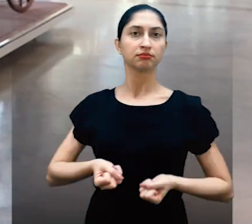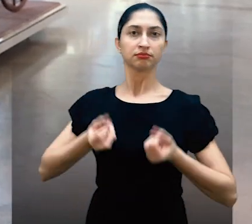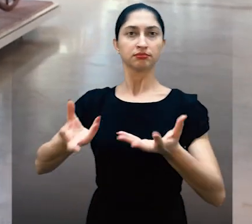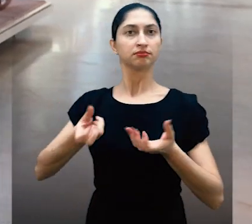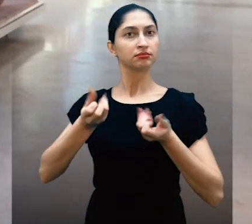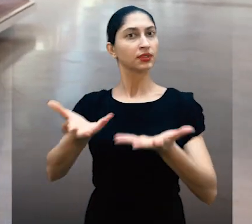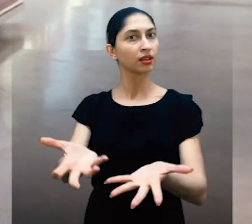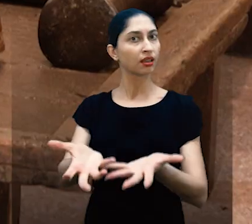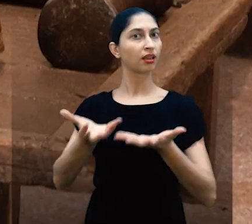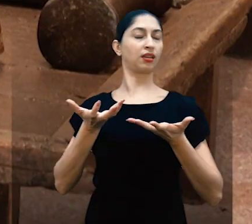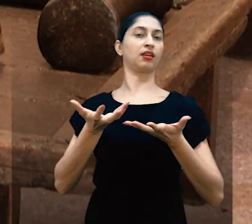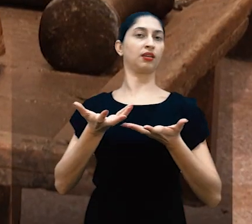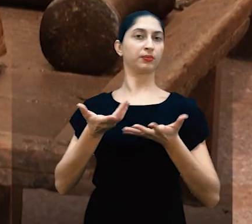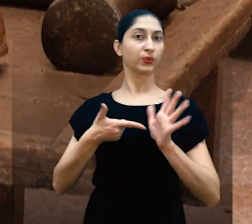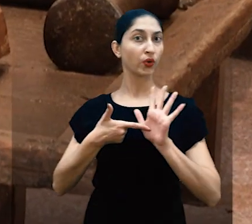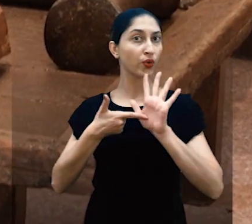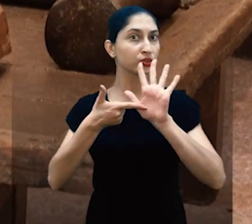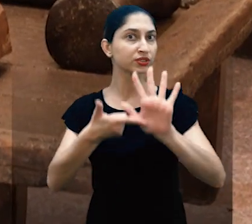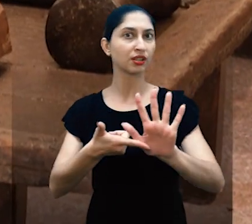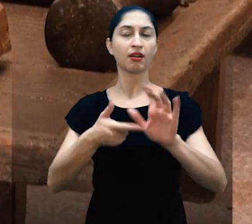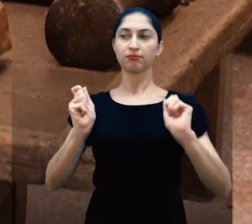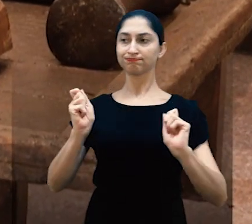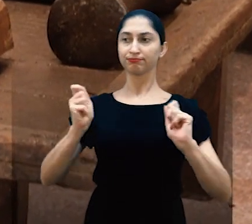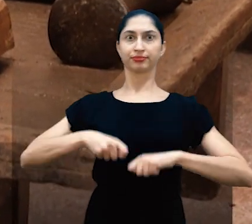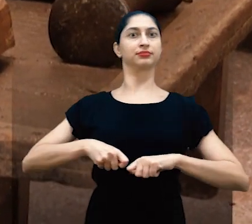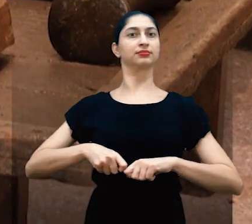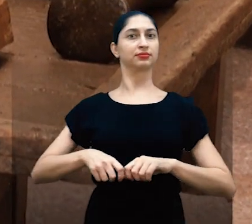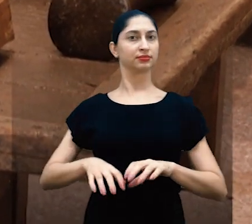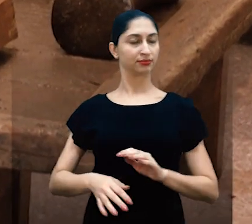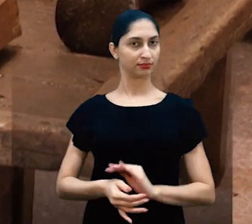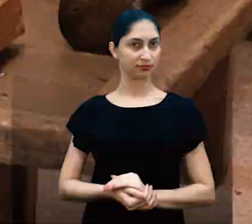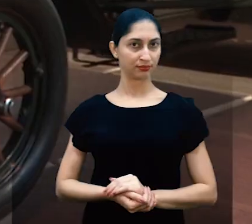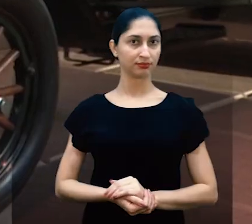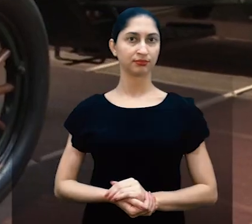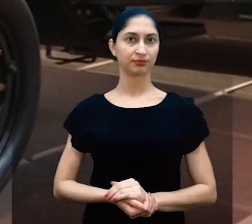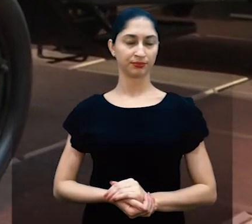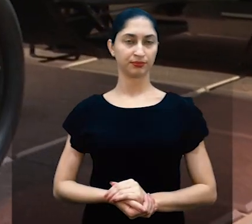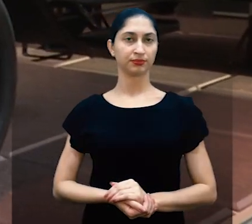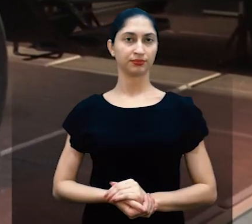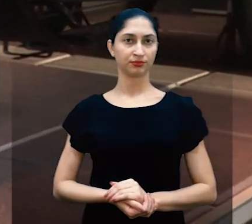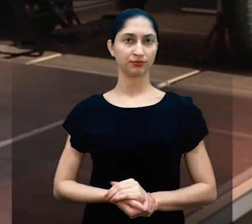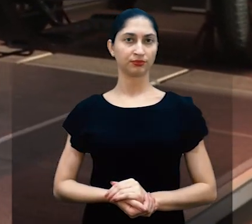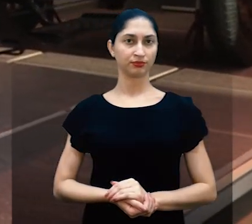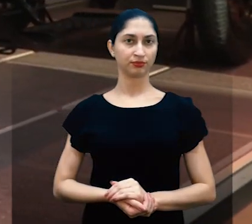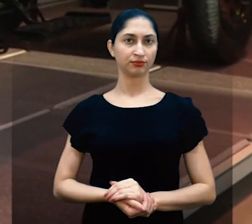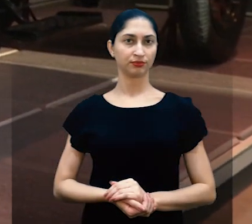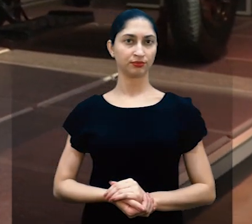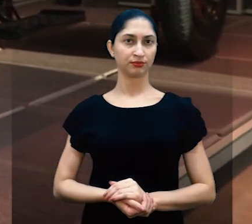e sentimentos, de expor suas aptidões.